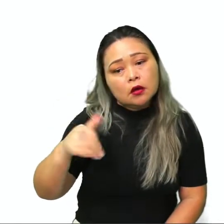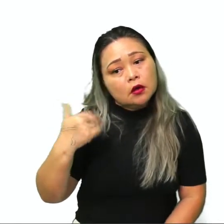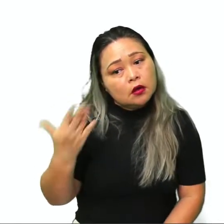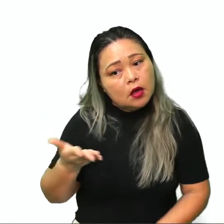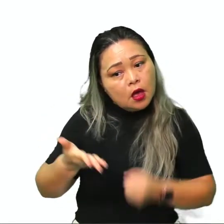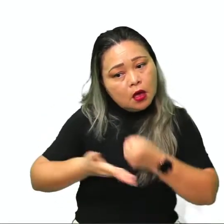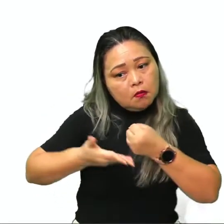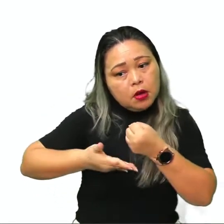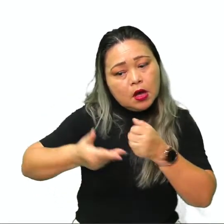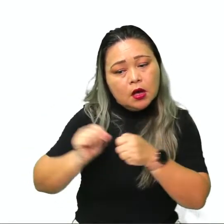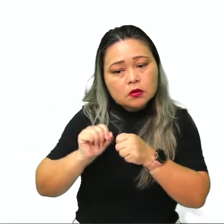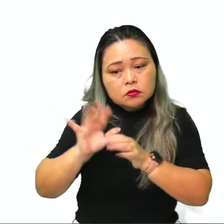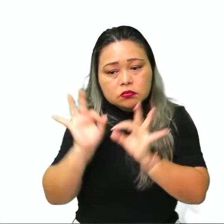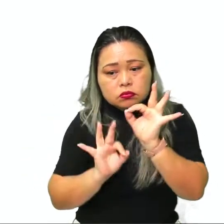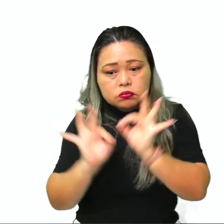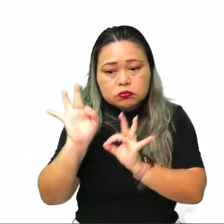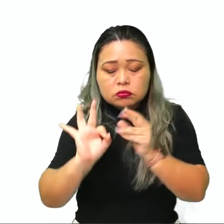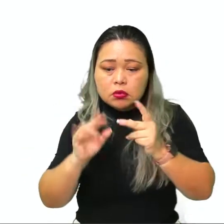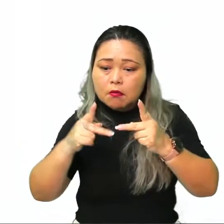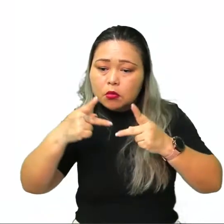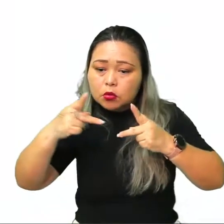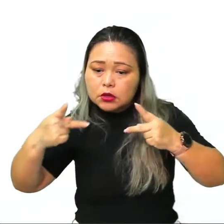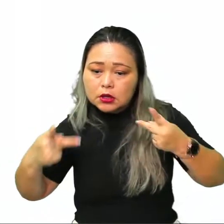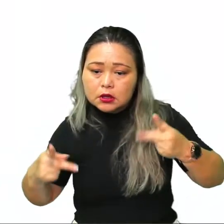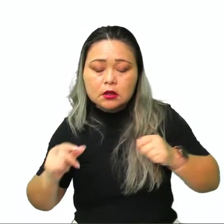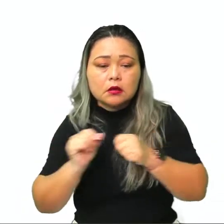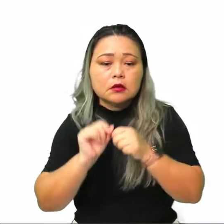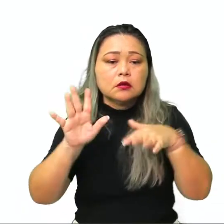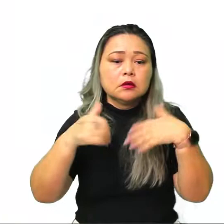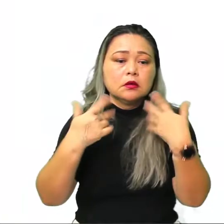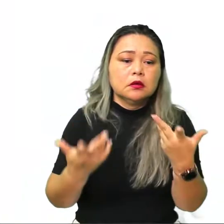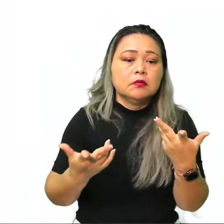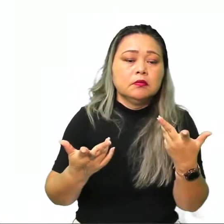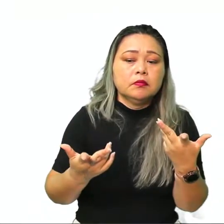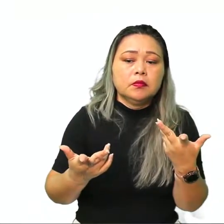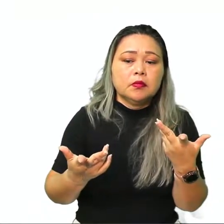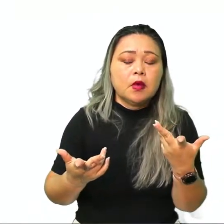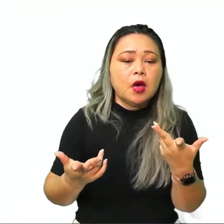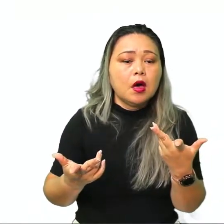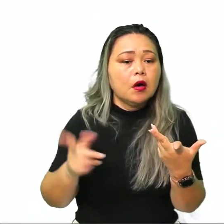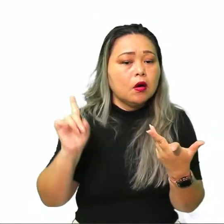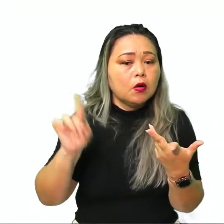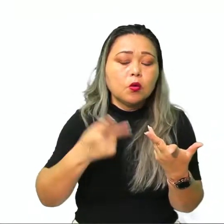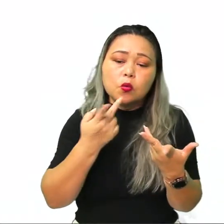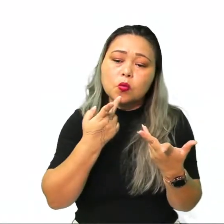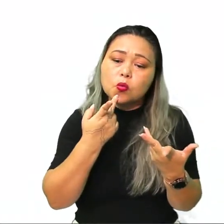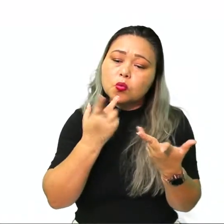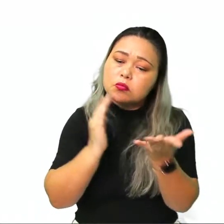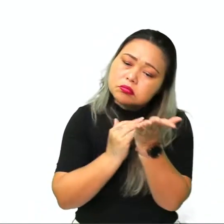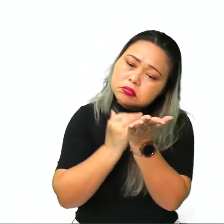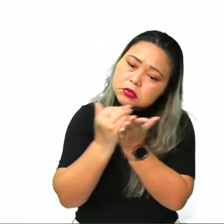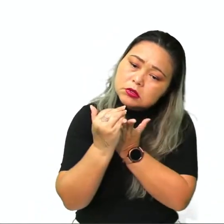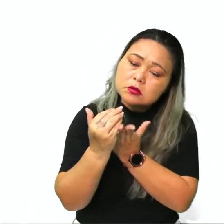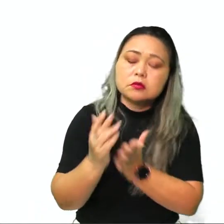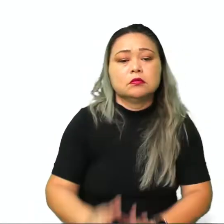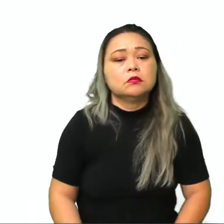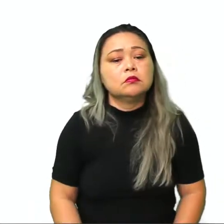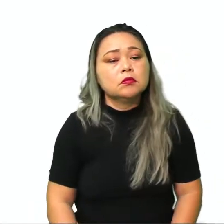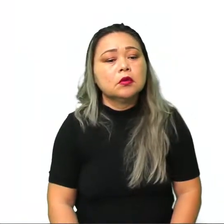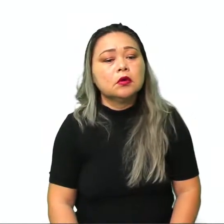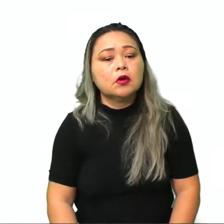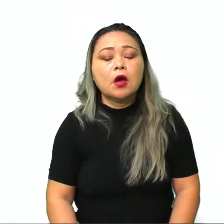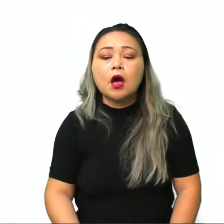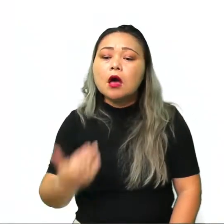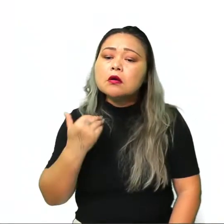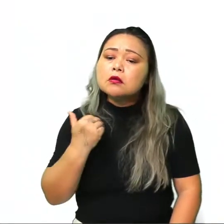a base da montagem das proteínas, da constituição das proteínas. Então, ele está falando lá do início. Então,